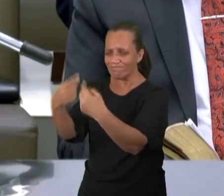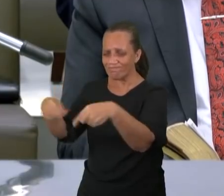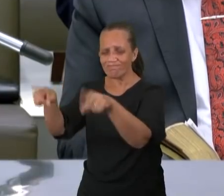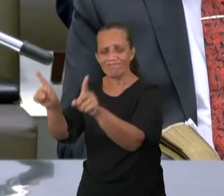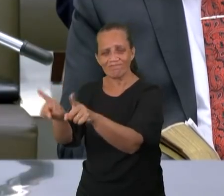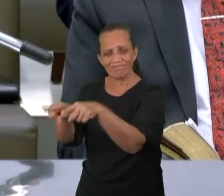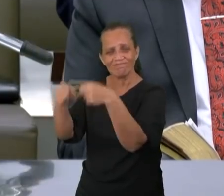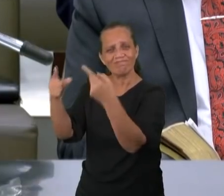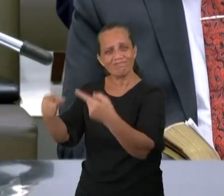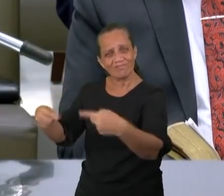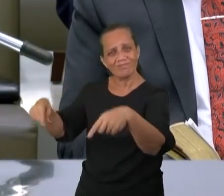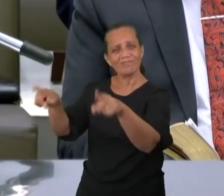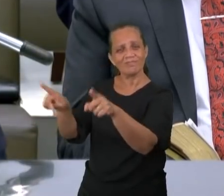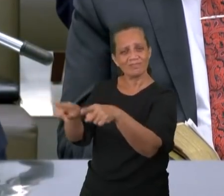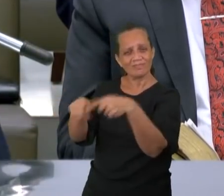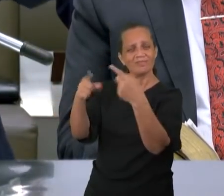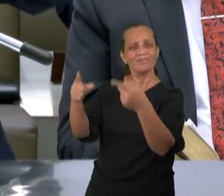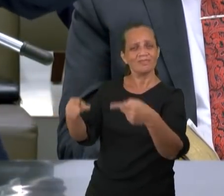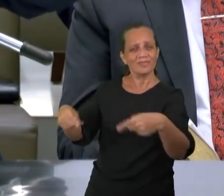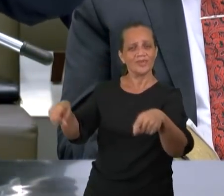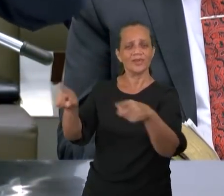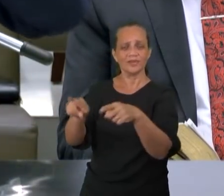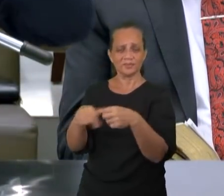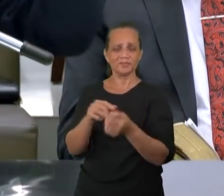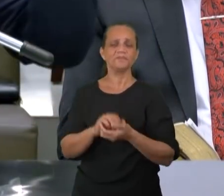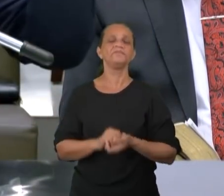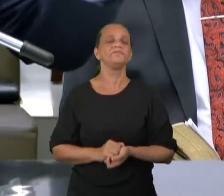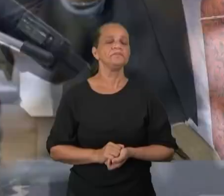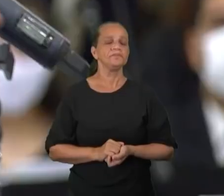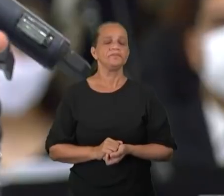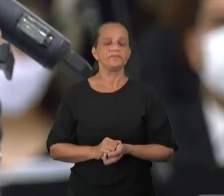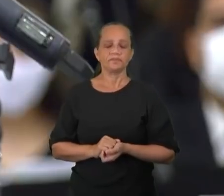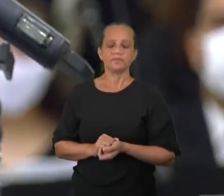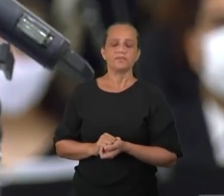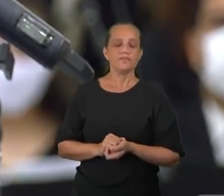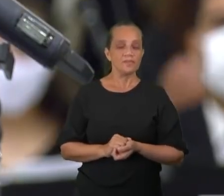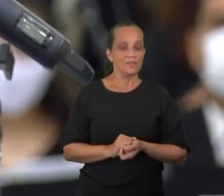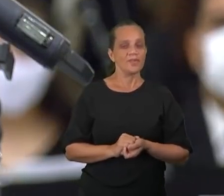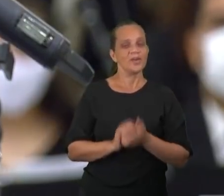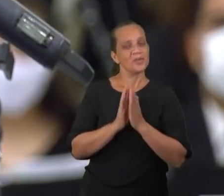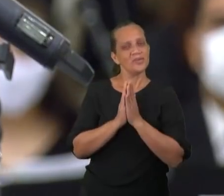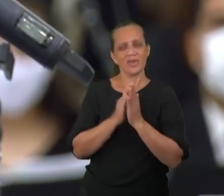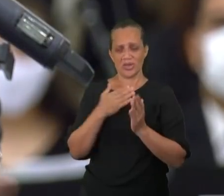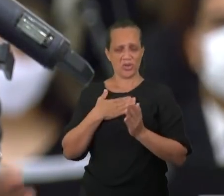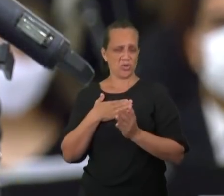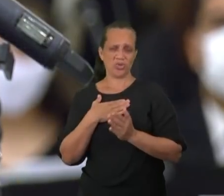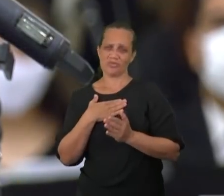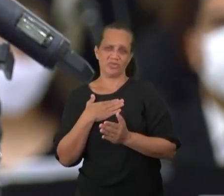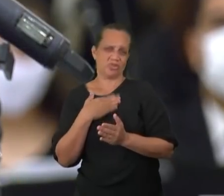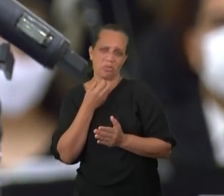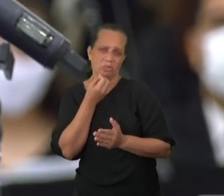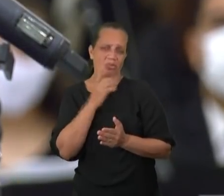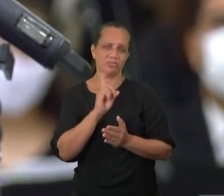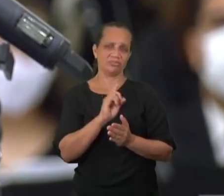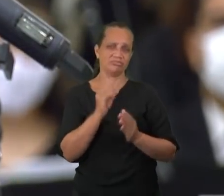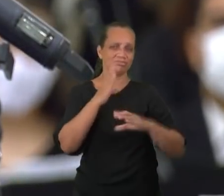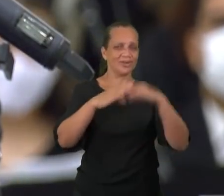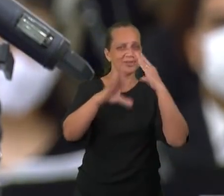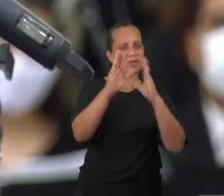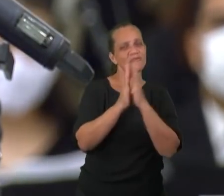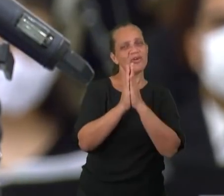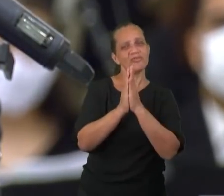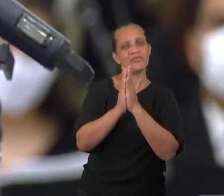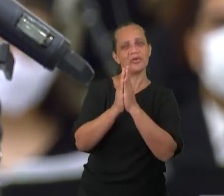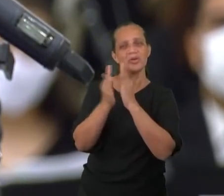né? Eu não sou muito não sou bom de cantar nada, né? Mas me ajude, né? Tenha paciência comigo. Aí ele dizia, ah, e a